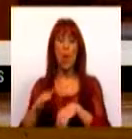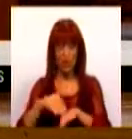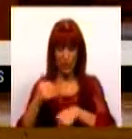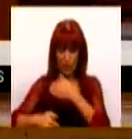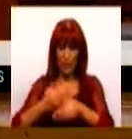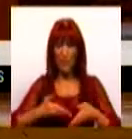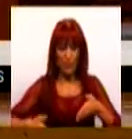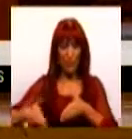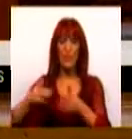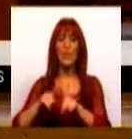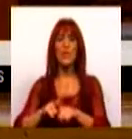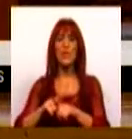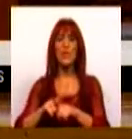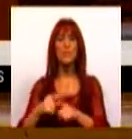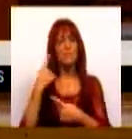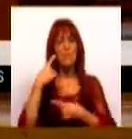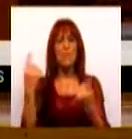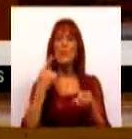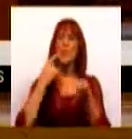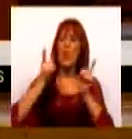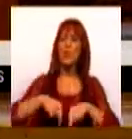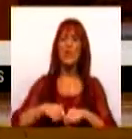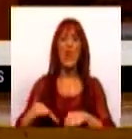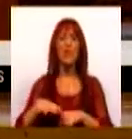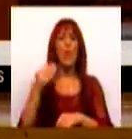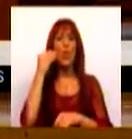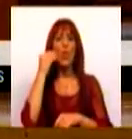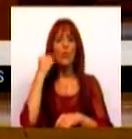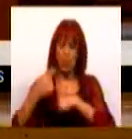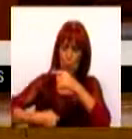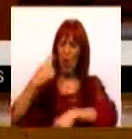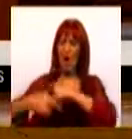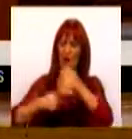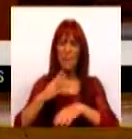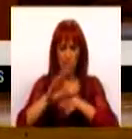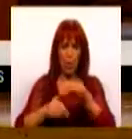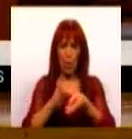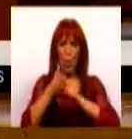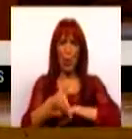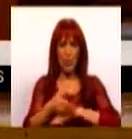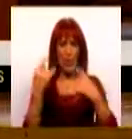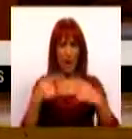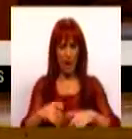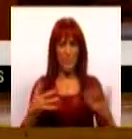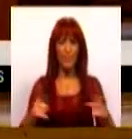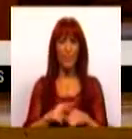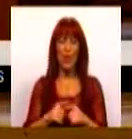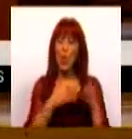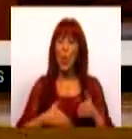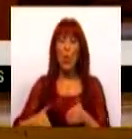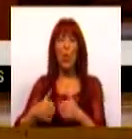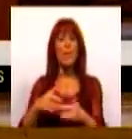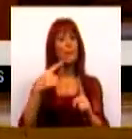feito e reconfirmam-no na forma e no ritmo para o prosseguir. Um percurso